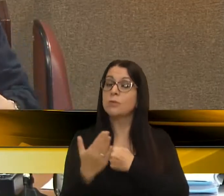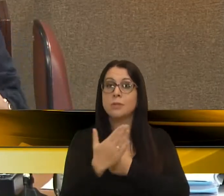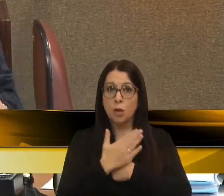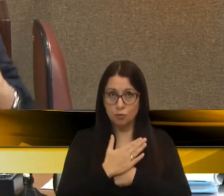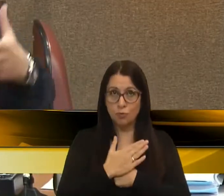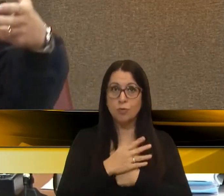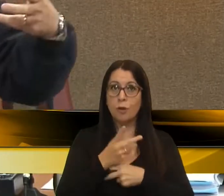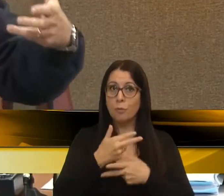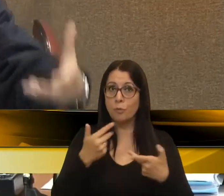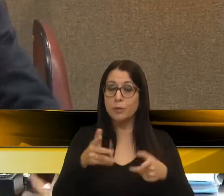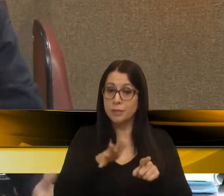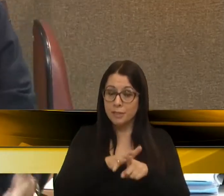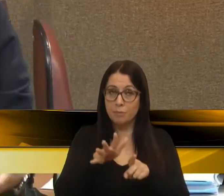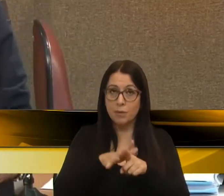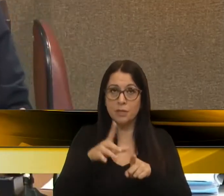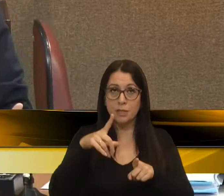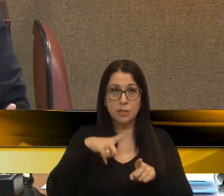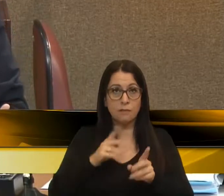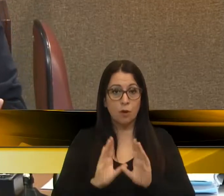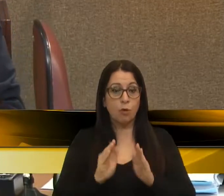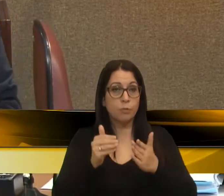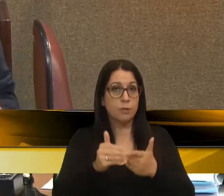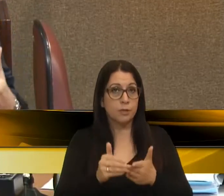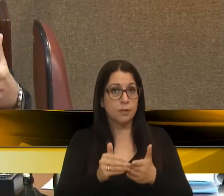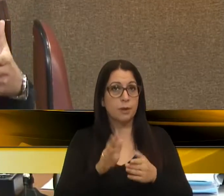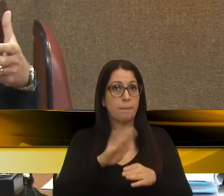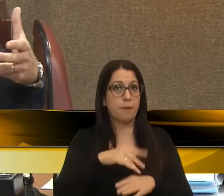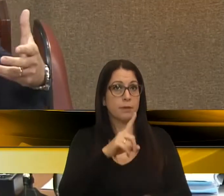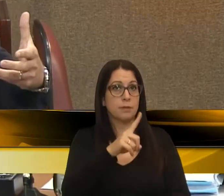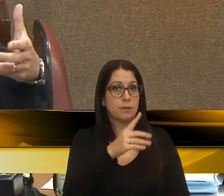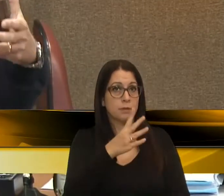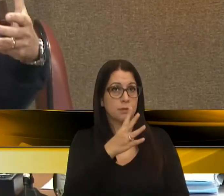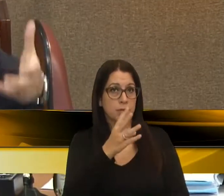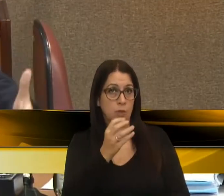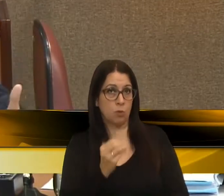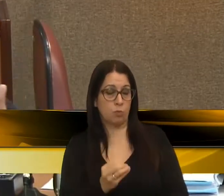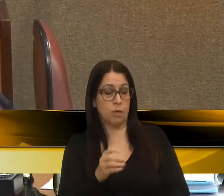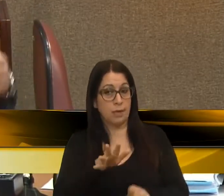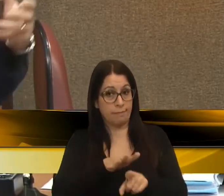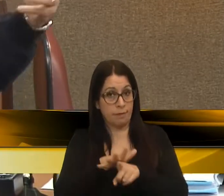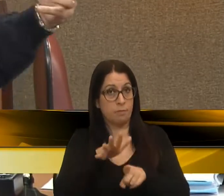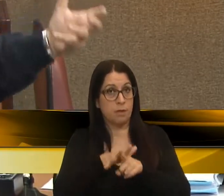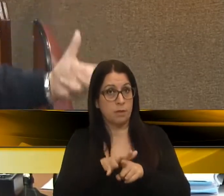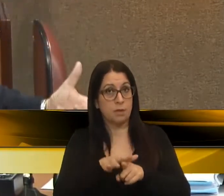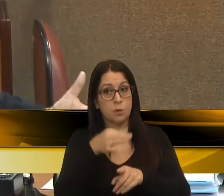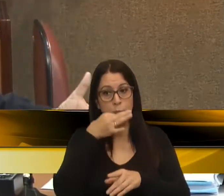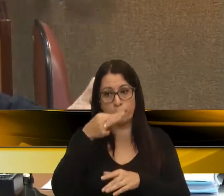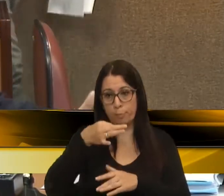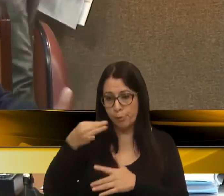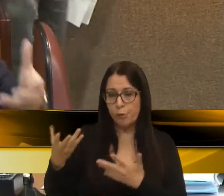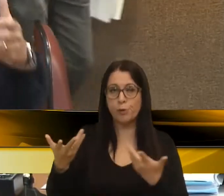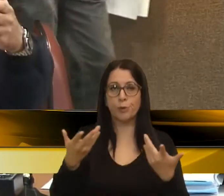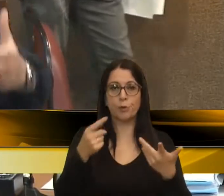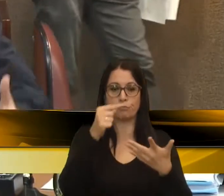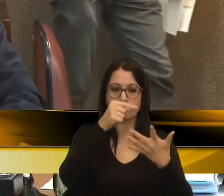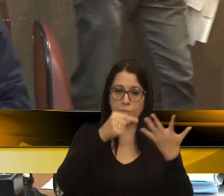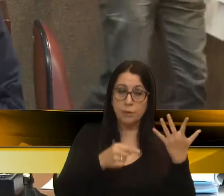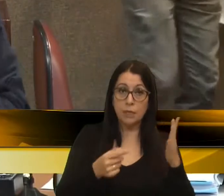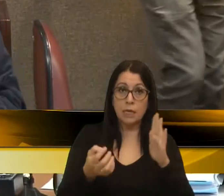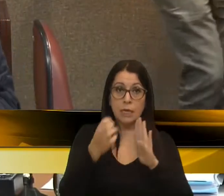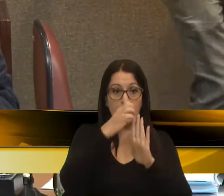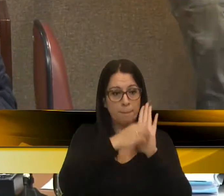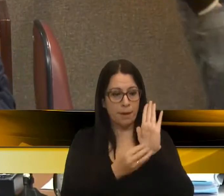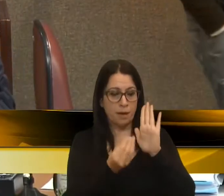né? Porque muitas demandas chegaram à comissão, foram mais de 140 demandas entre sugestões e